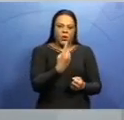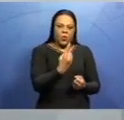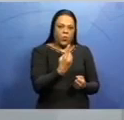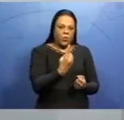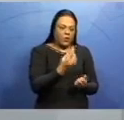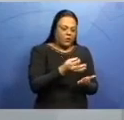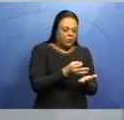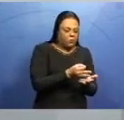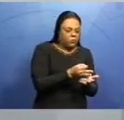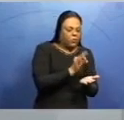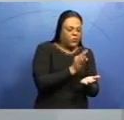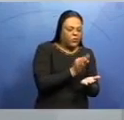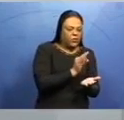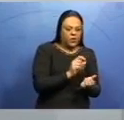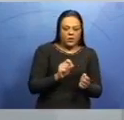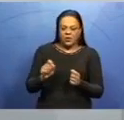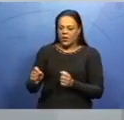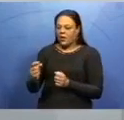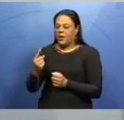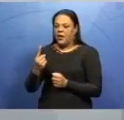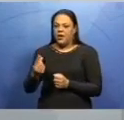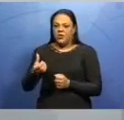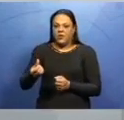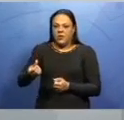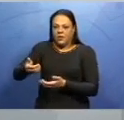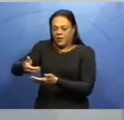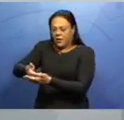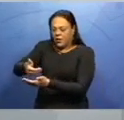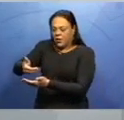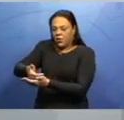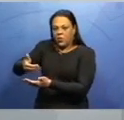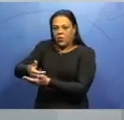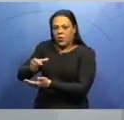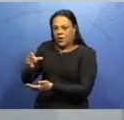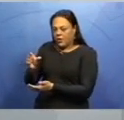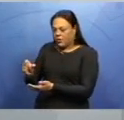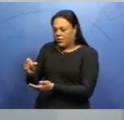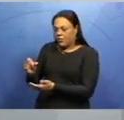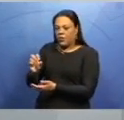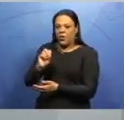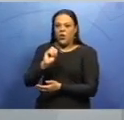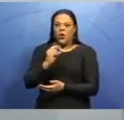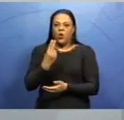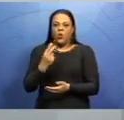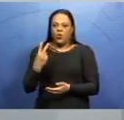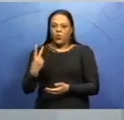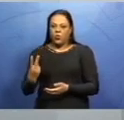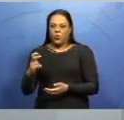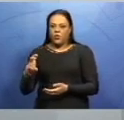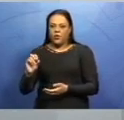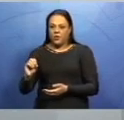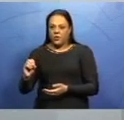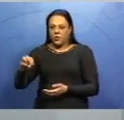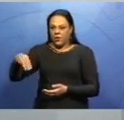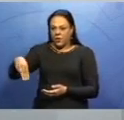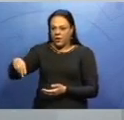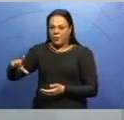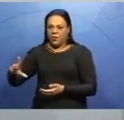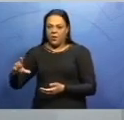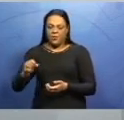xícara corresponde a 16 colheres de sopa ou 250 ml. Uma colher de